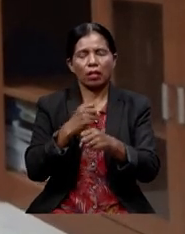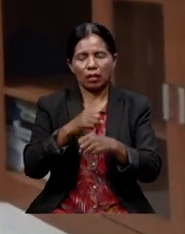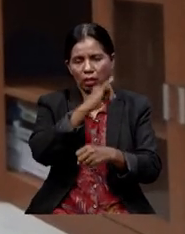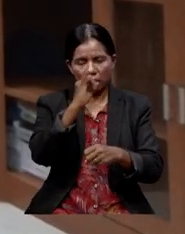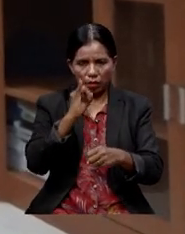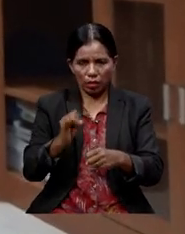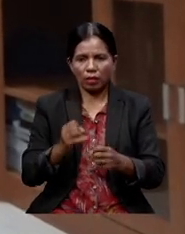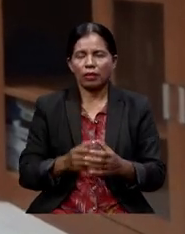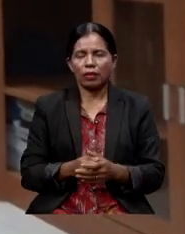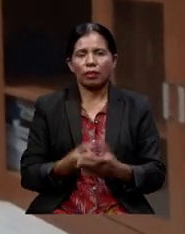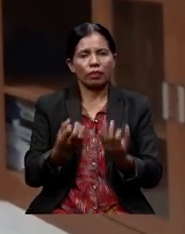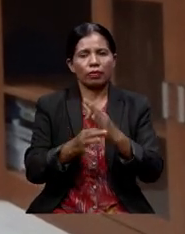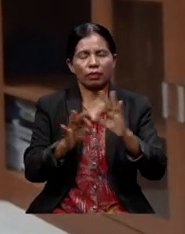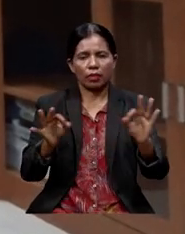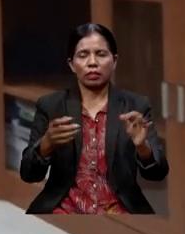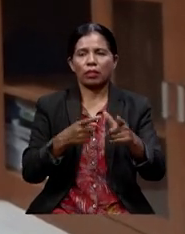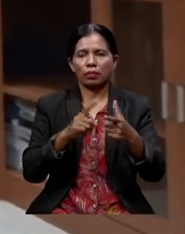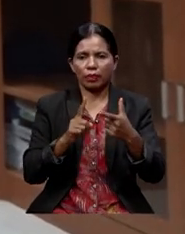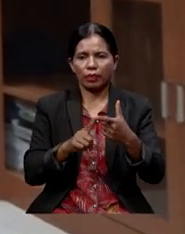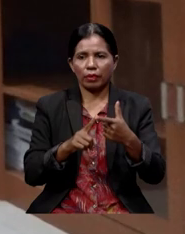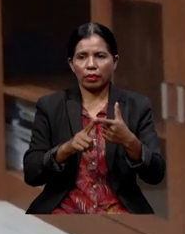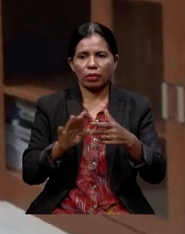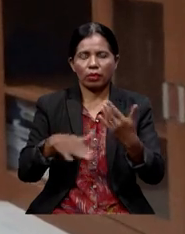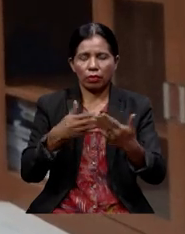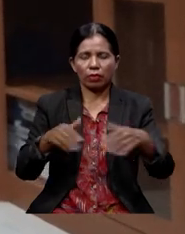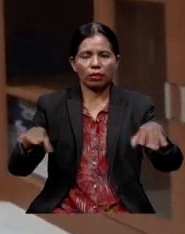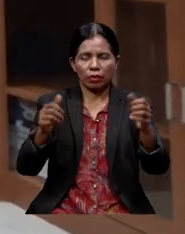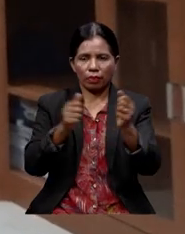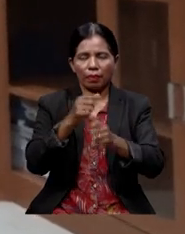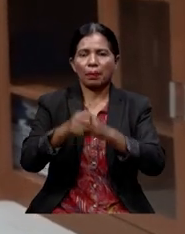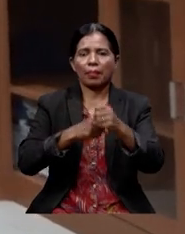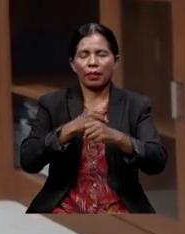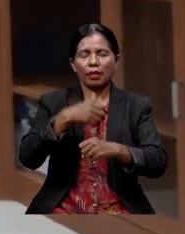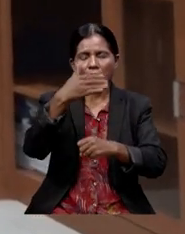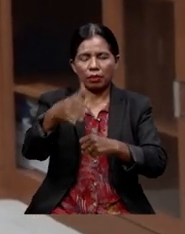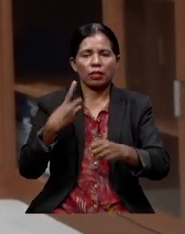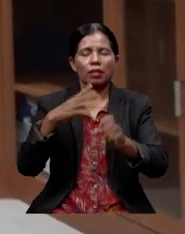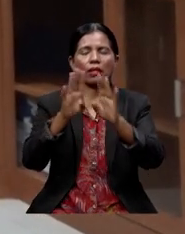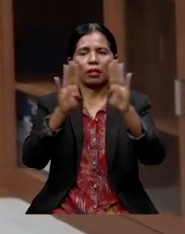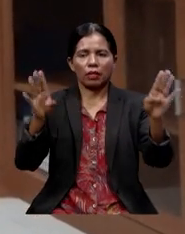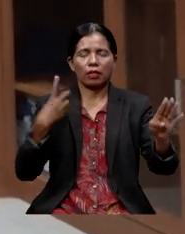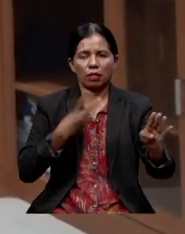nona, outro depois, se o tudo colabora, tina no en italoque,